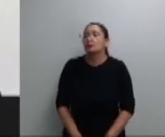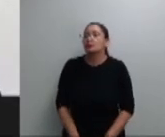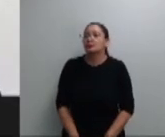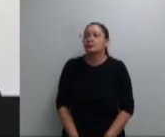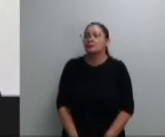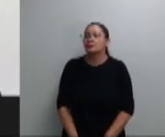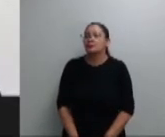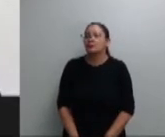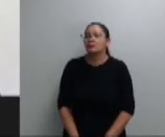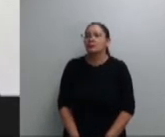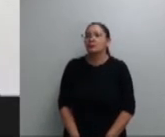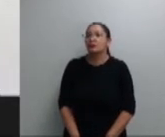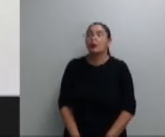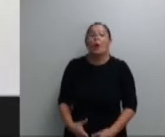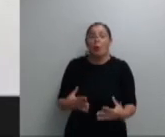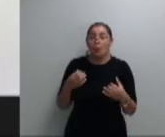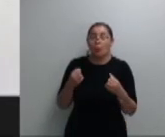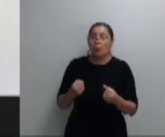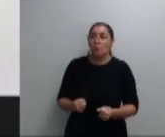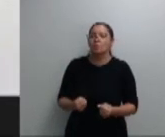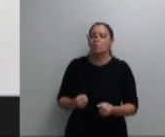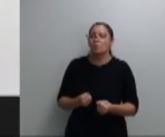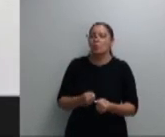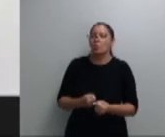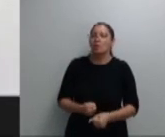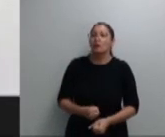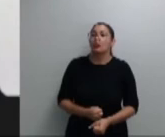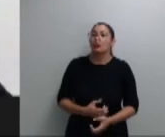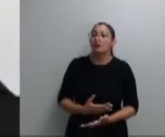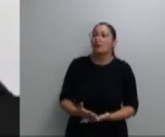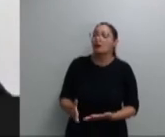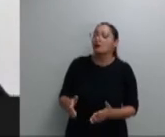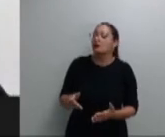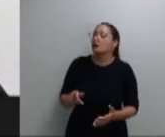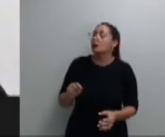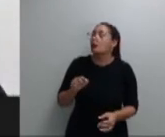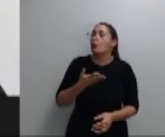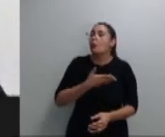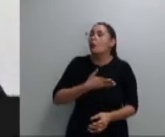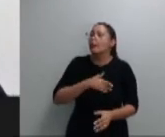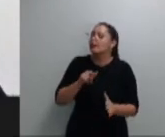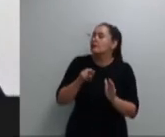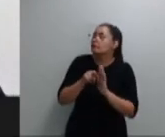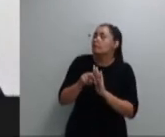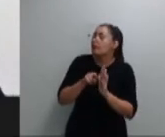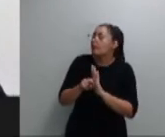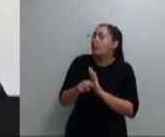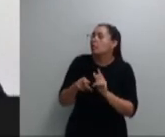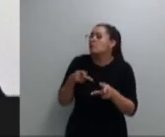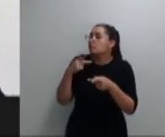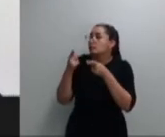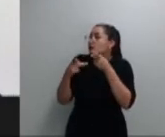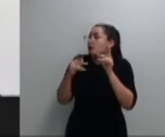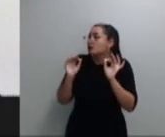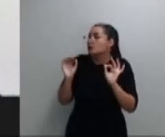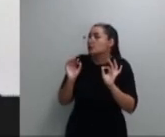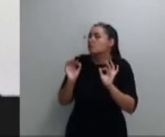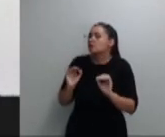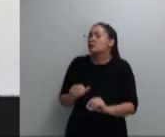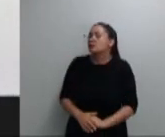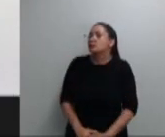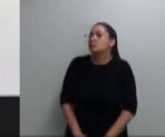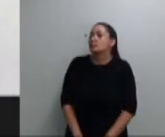já posso se algum colega tiver alguma observação eu irei se não tiver eu irei